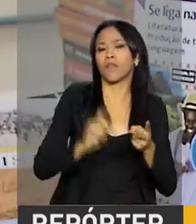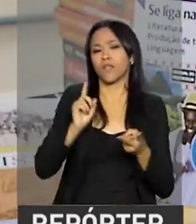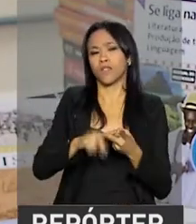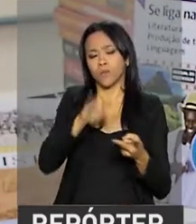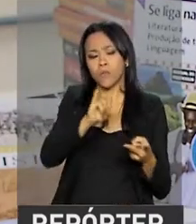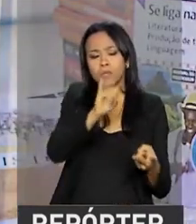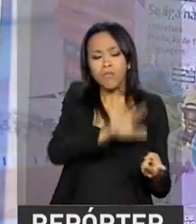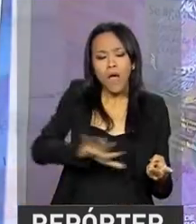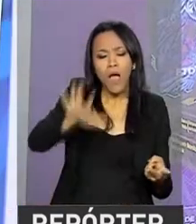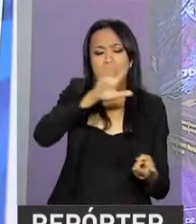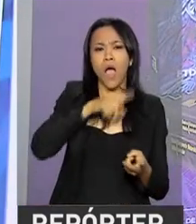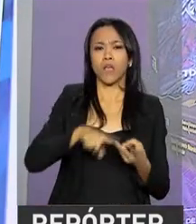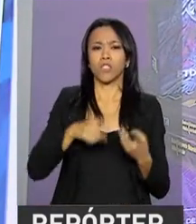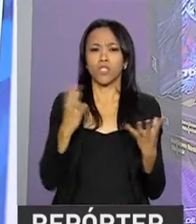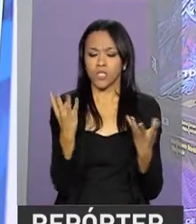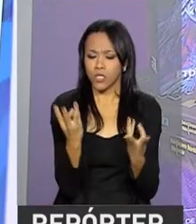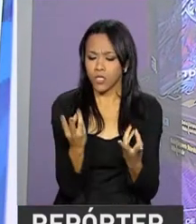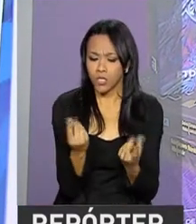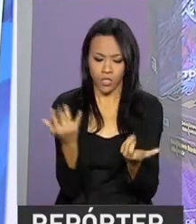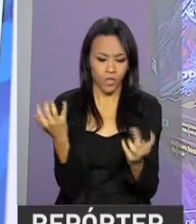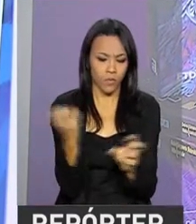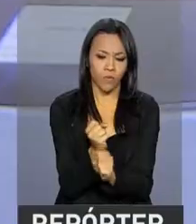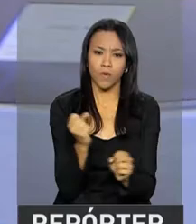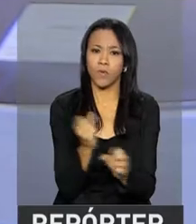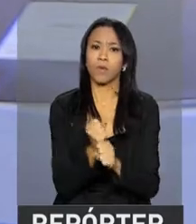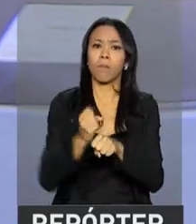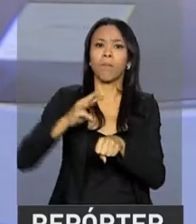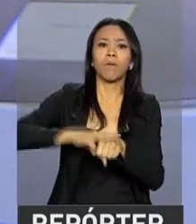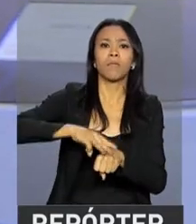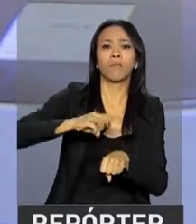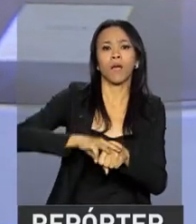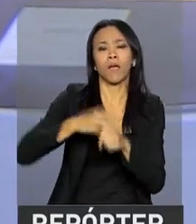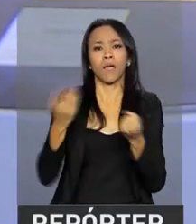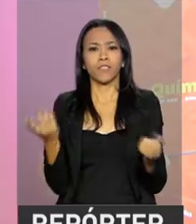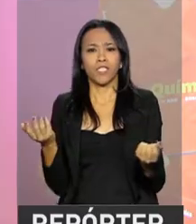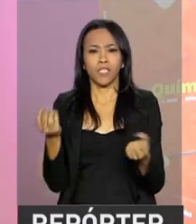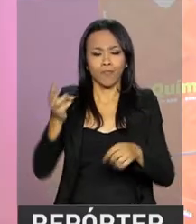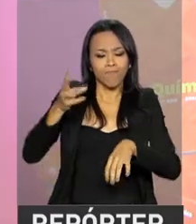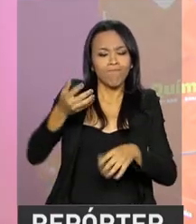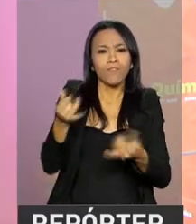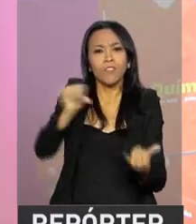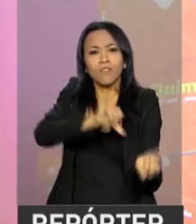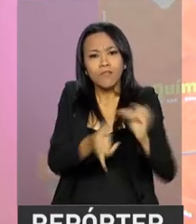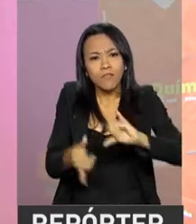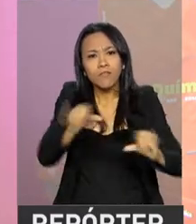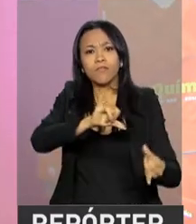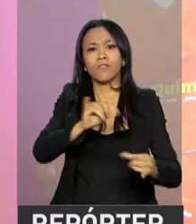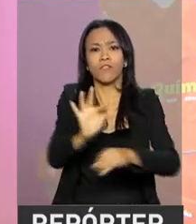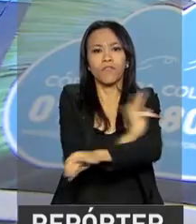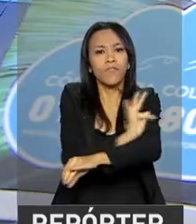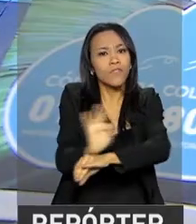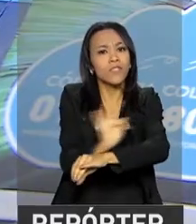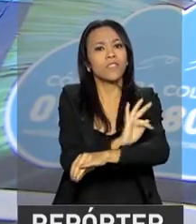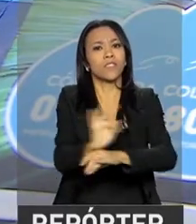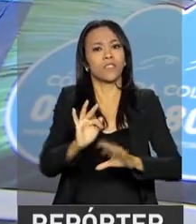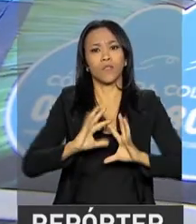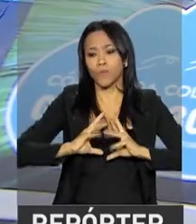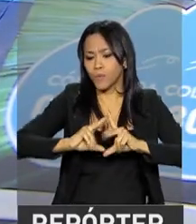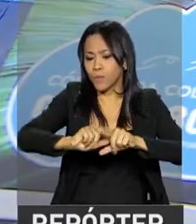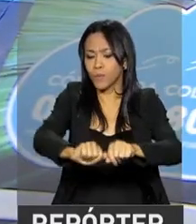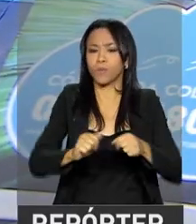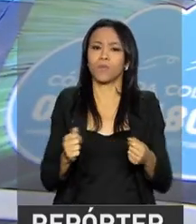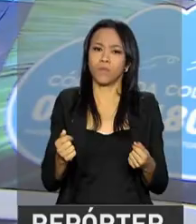cálculos né as fórmulas matemáticas as fórmulas de física e de química enfim ele tem todo um acervo